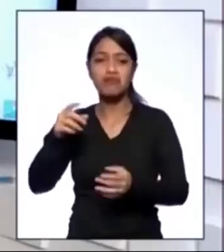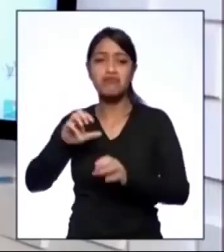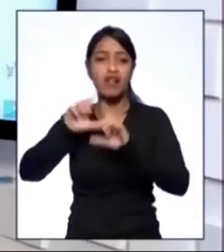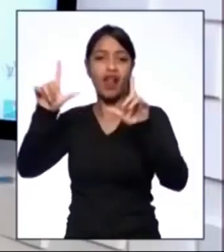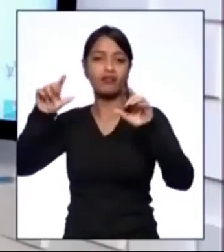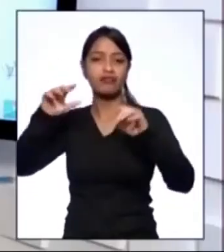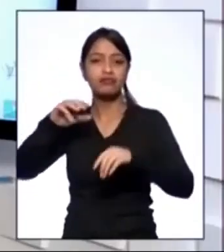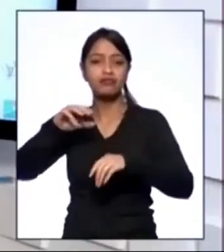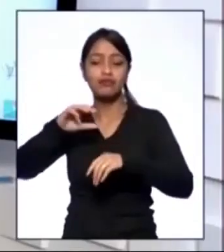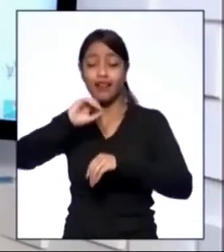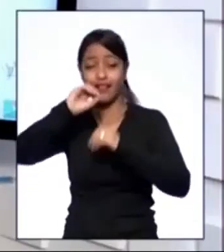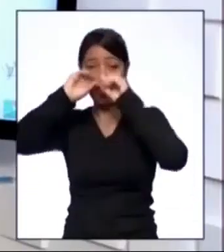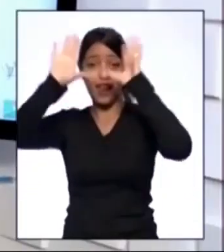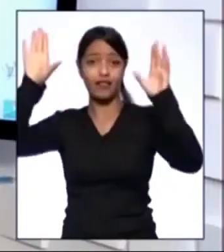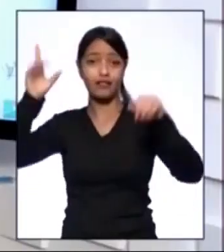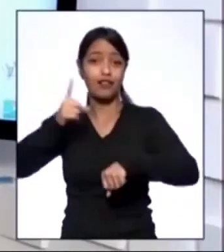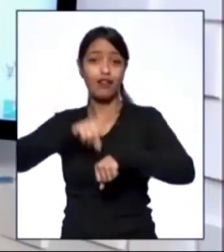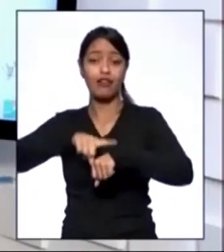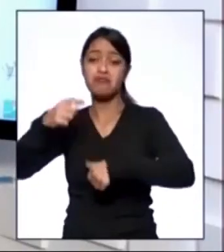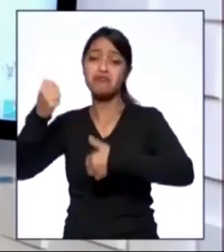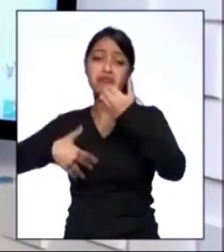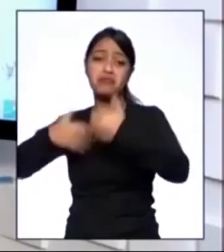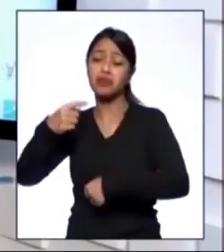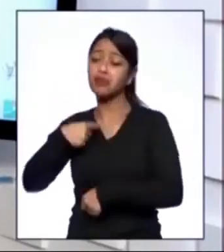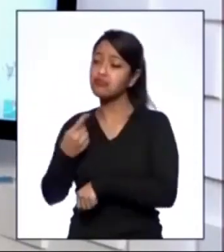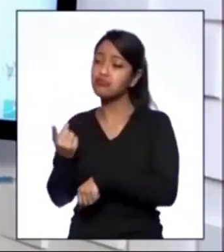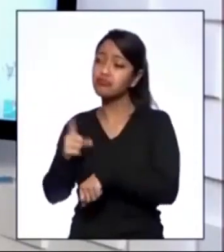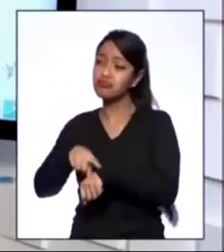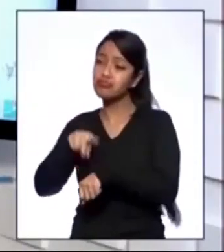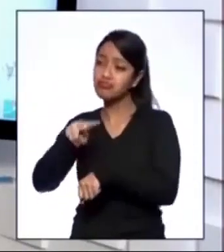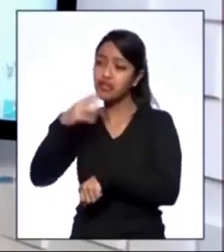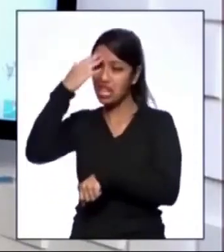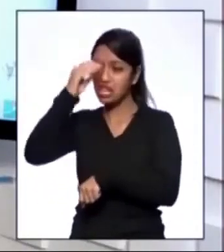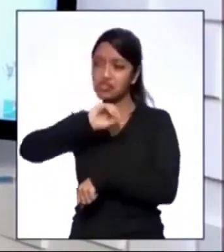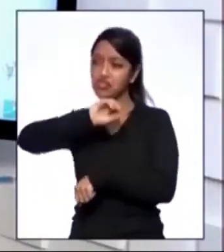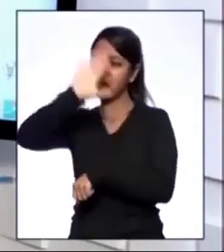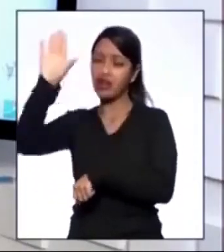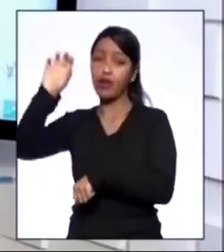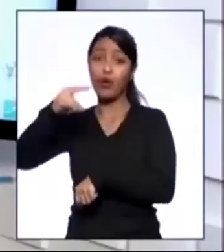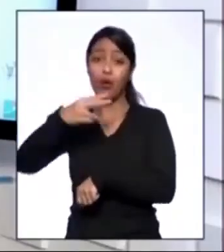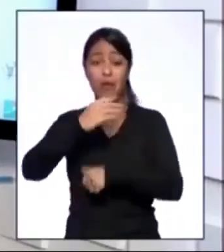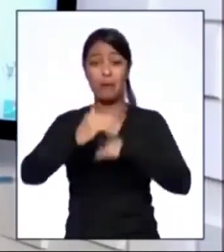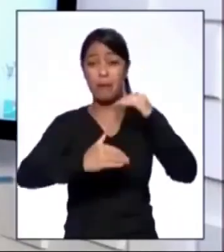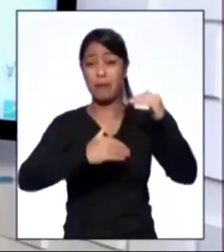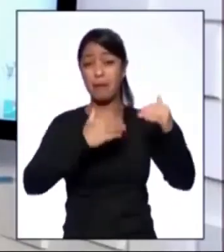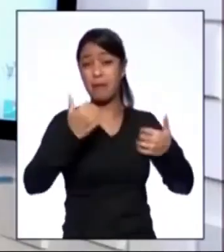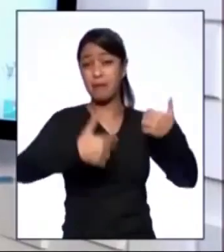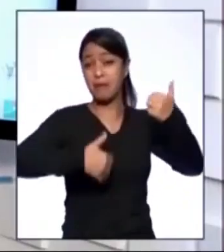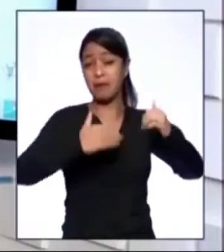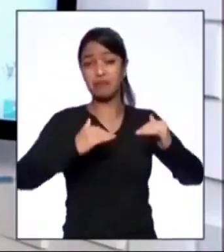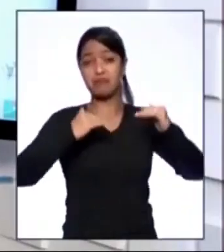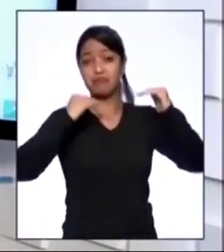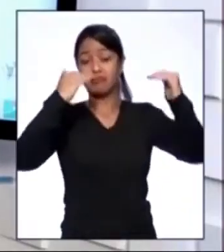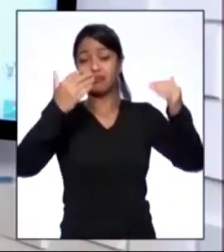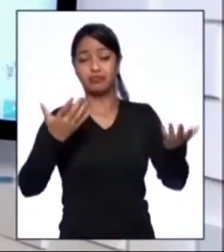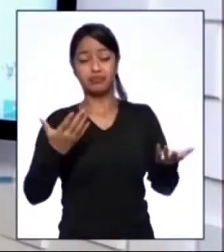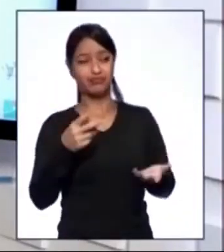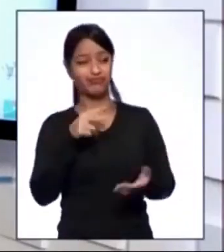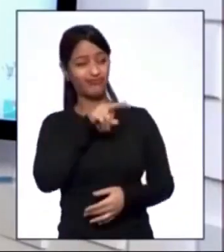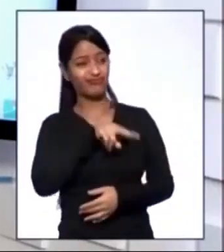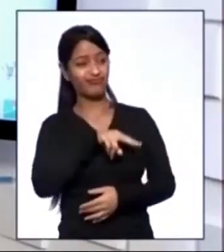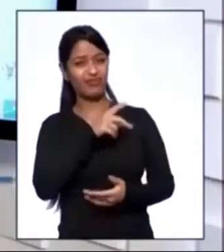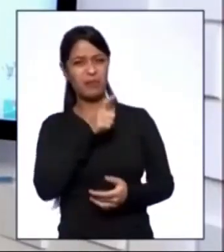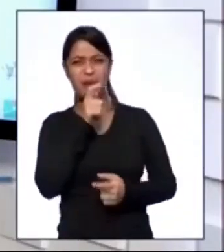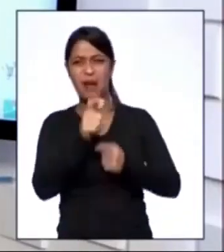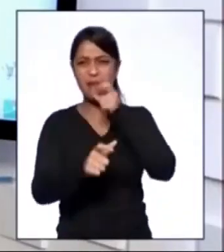clareza da leitura do texto de uma única vez que flui, ou esse universo recortado, todo invertido, cheio